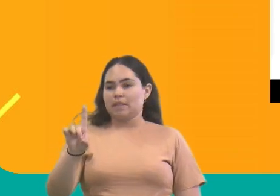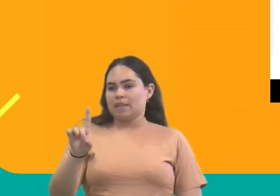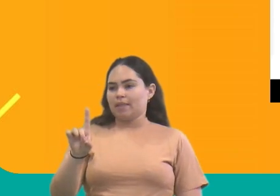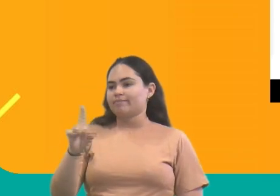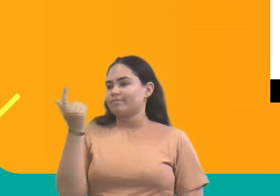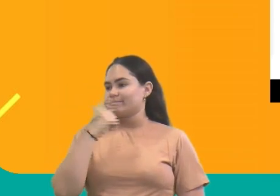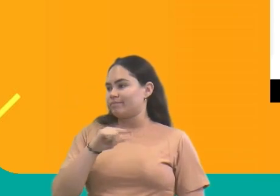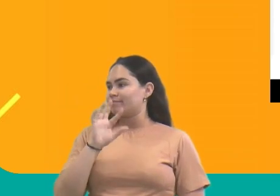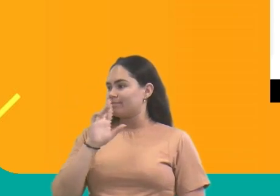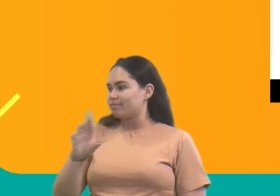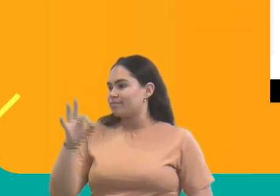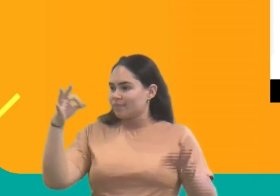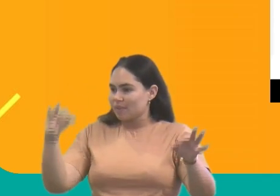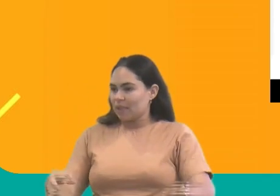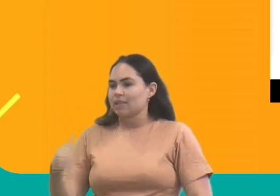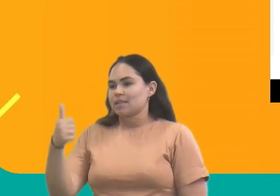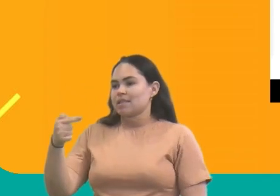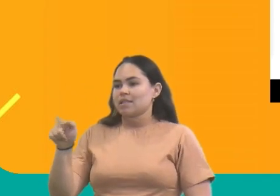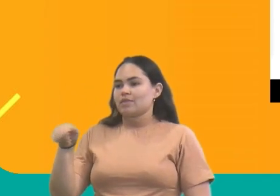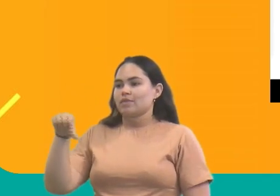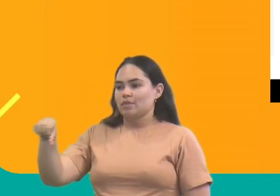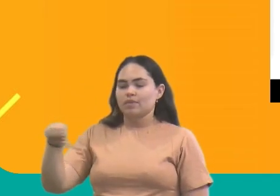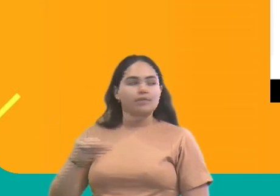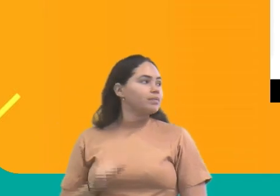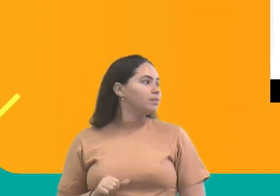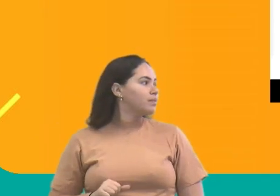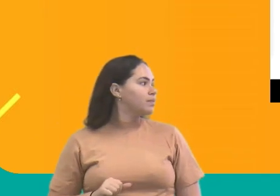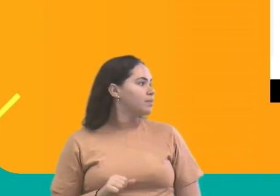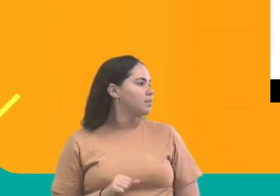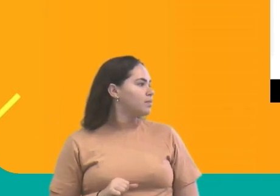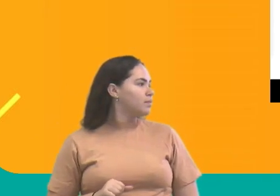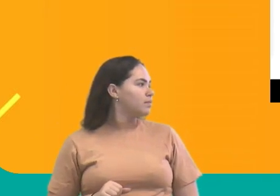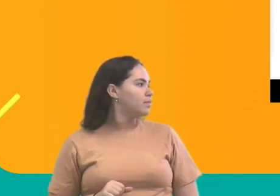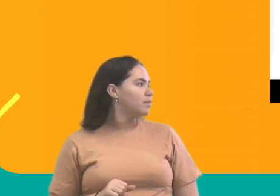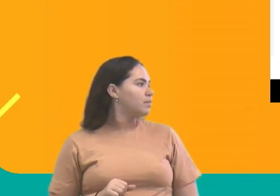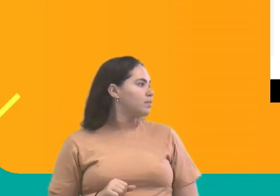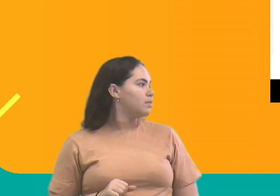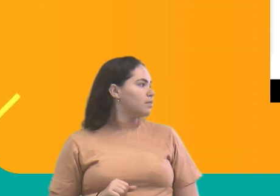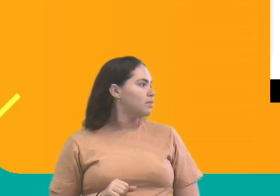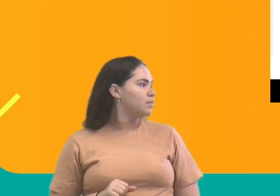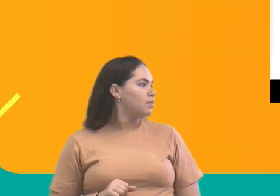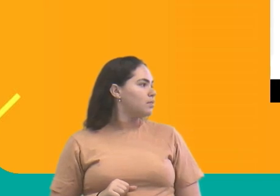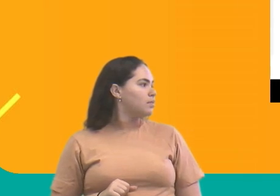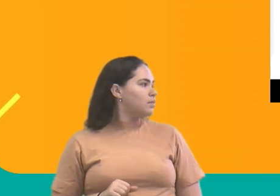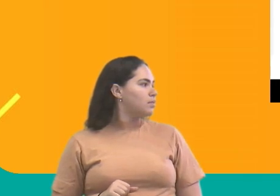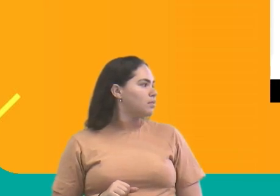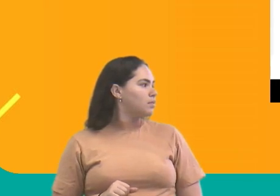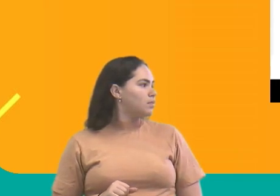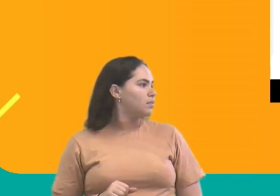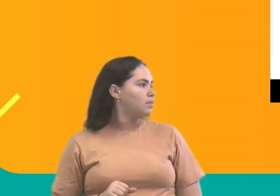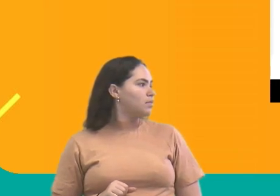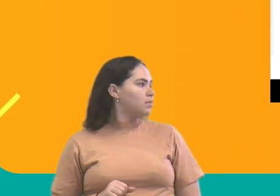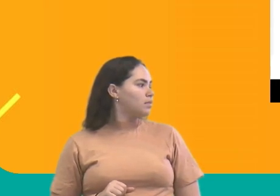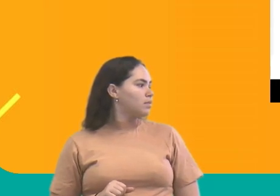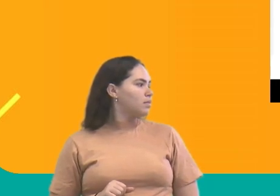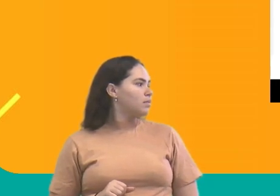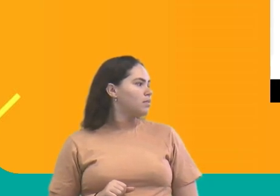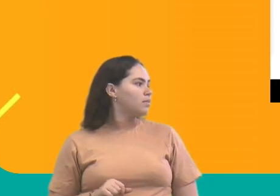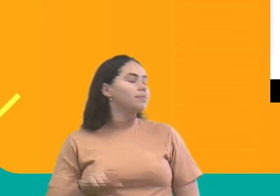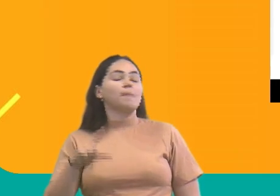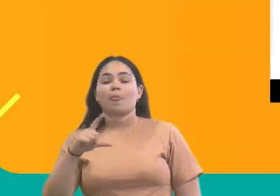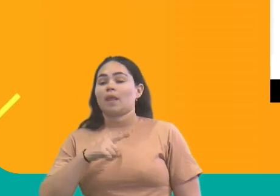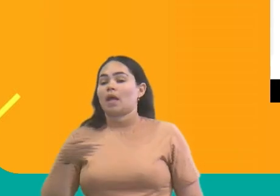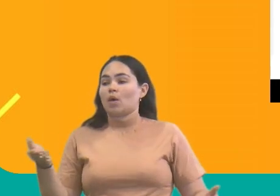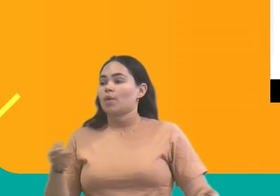gabarito, tá? Carolzinha no comando? Vamos lá, vamos lá. E agora, assim, essas questões elas